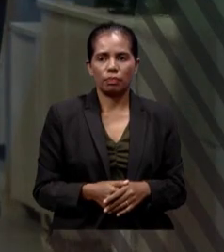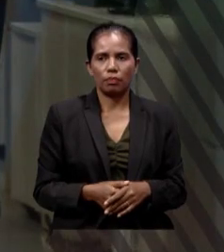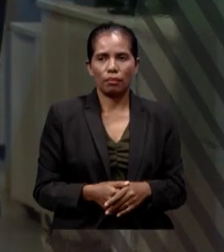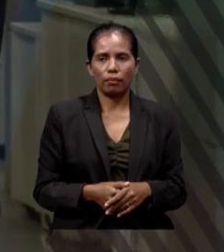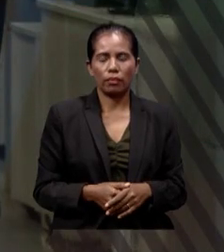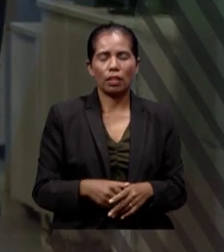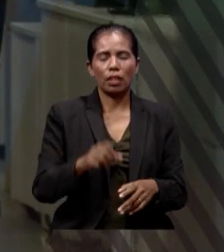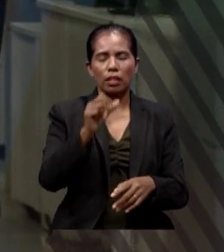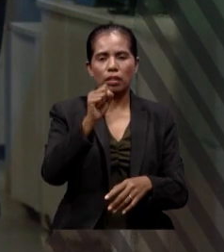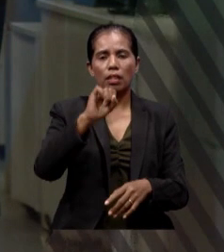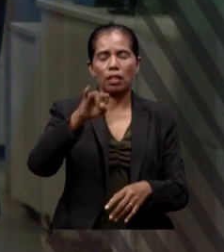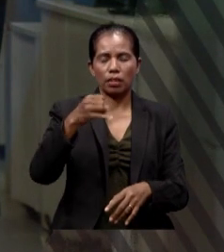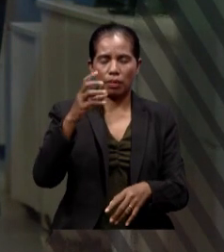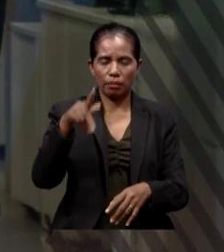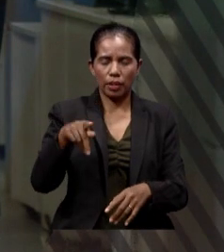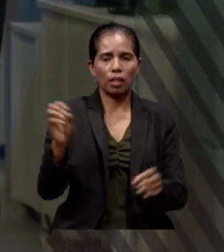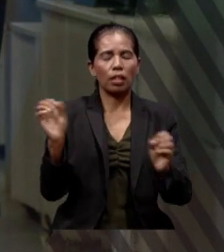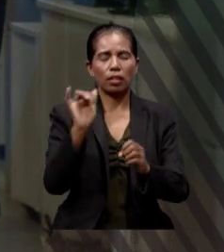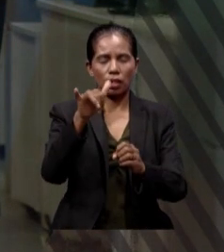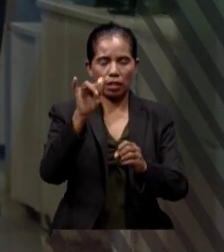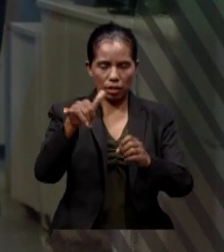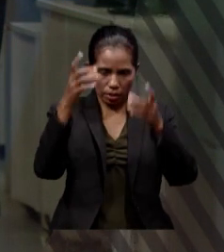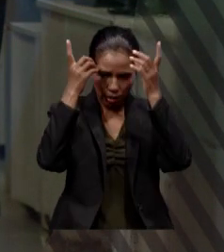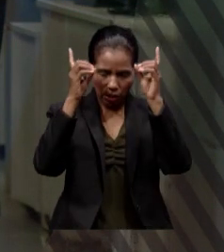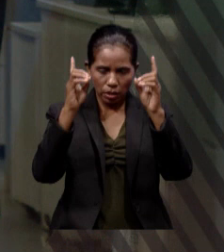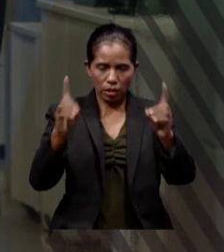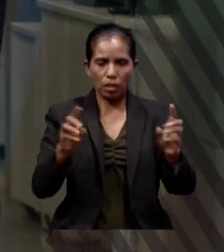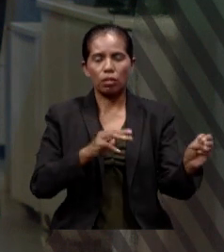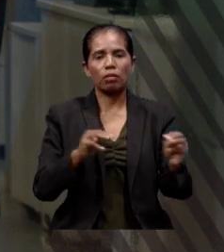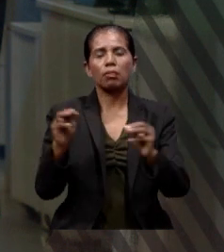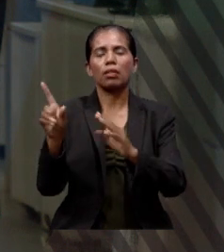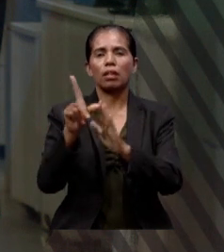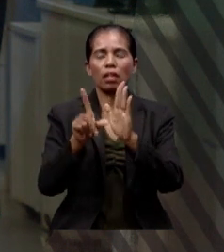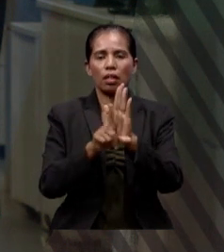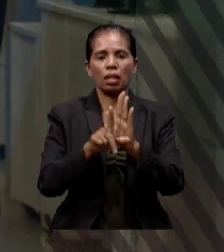de sempi la concorda o decisão do Parlamento Nacional a tu altera lei CAC.